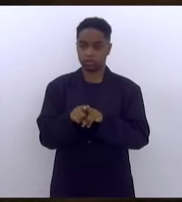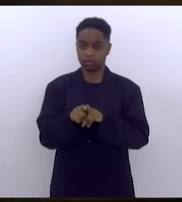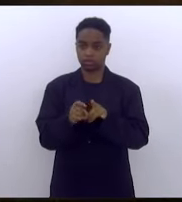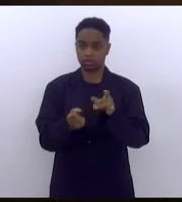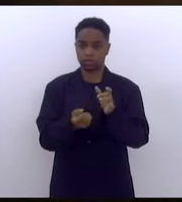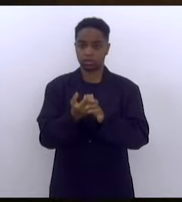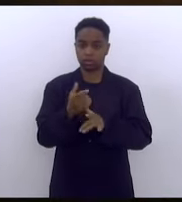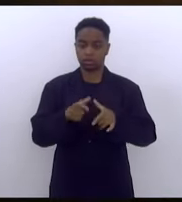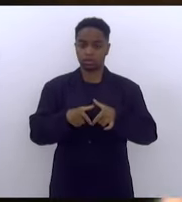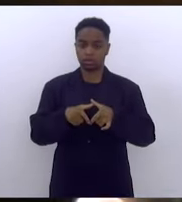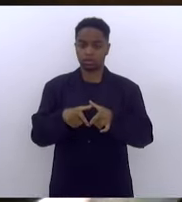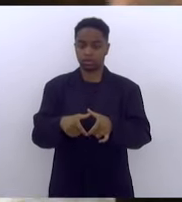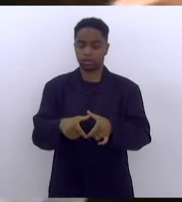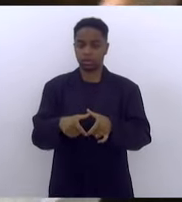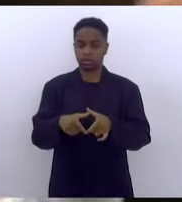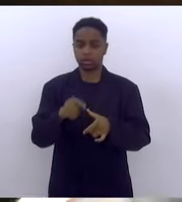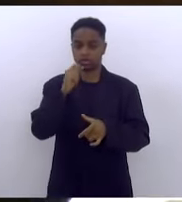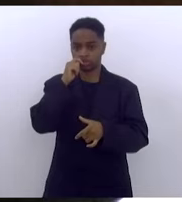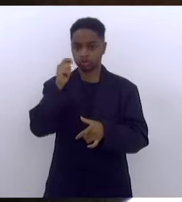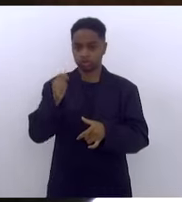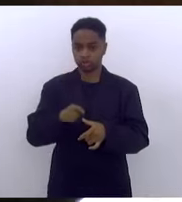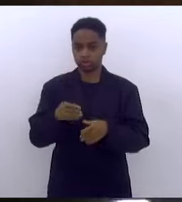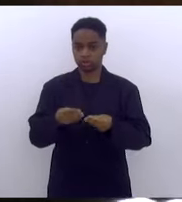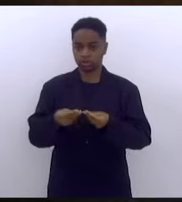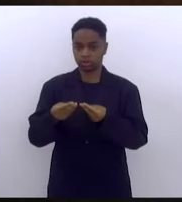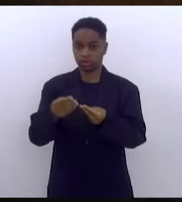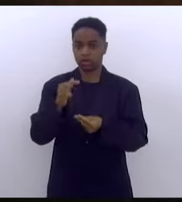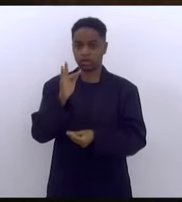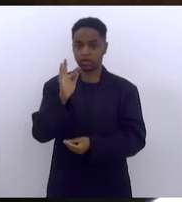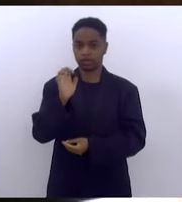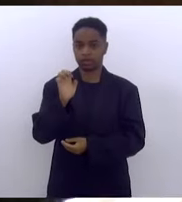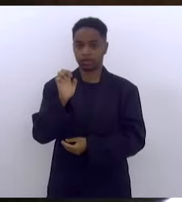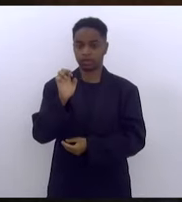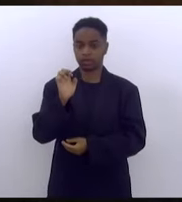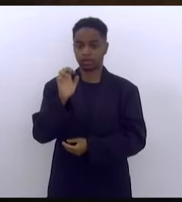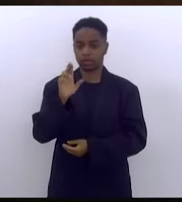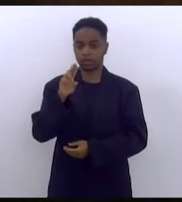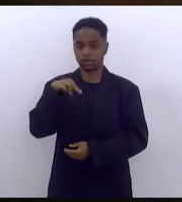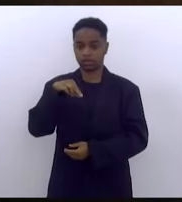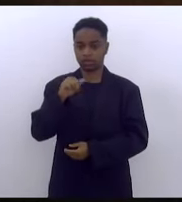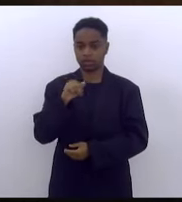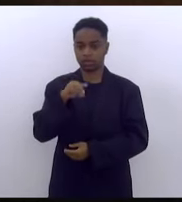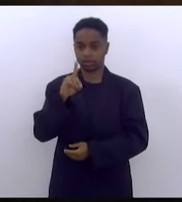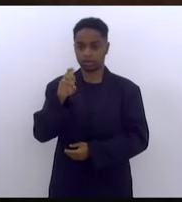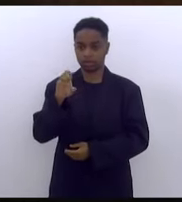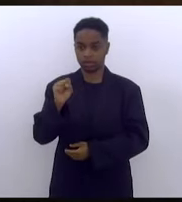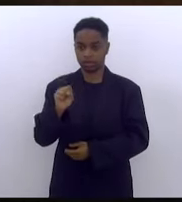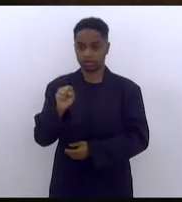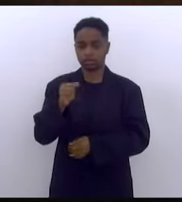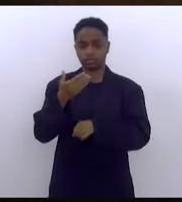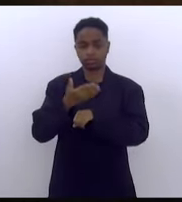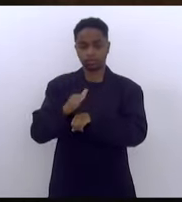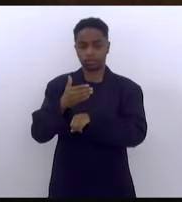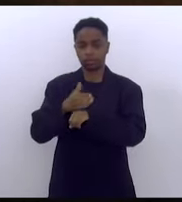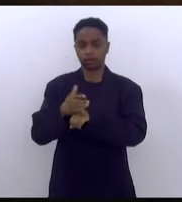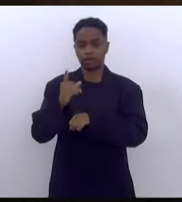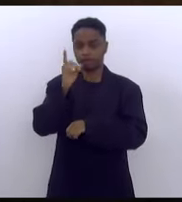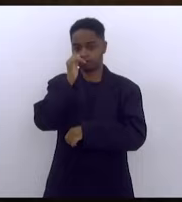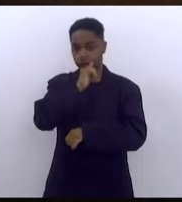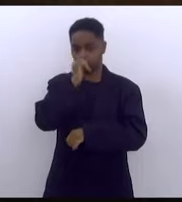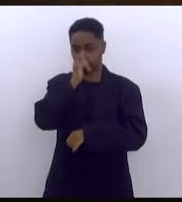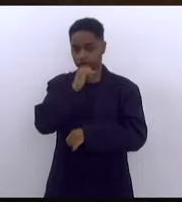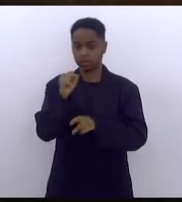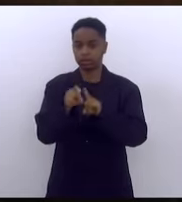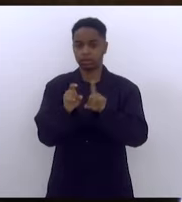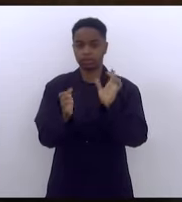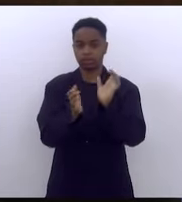medalha Tiradentes, respectivo diploma, o senhor Fernandes da Silva, o nosso treinador do Fluminense e também da Seleção Brasileira, com